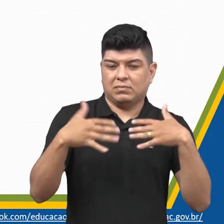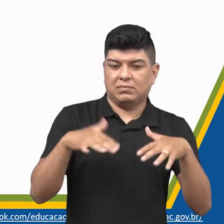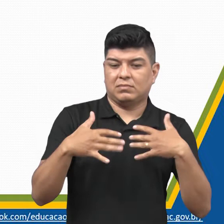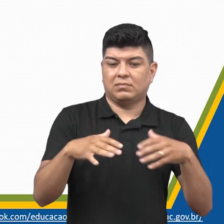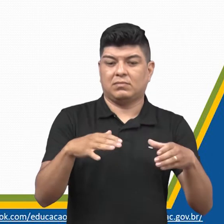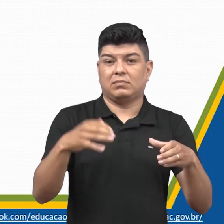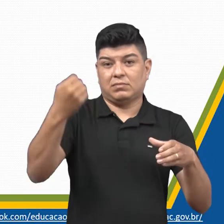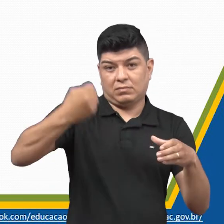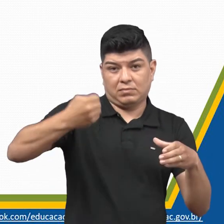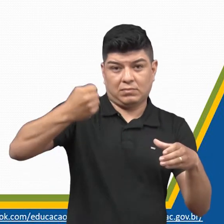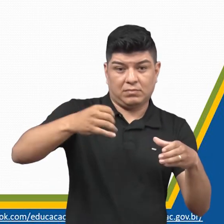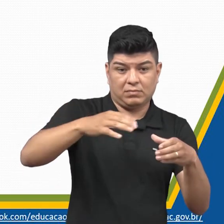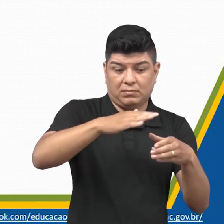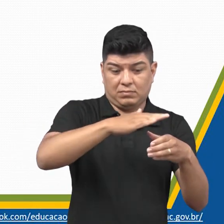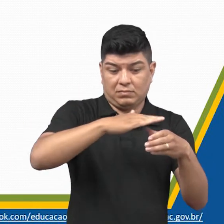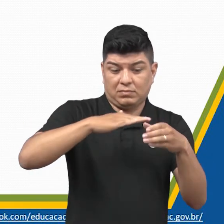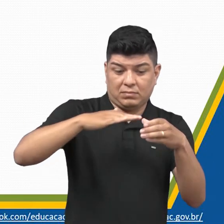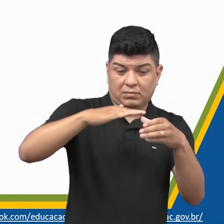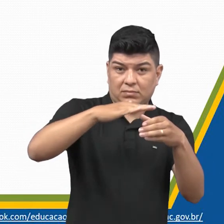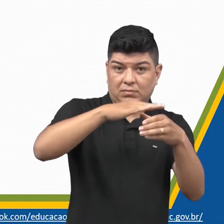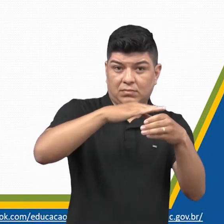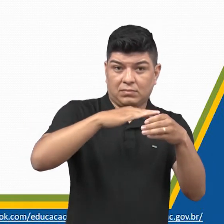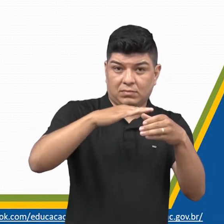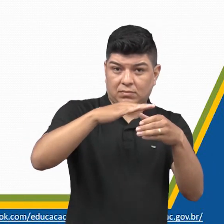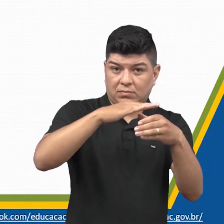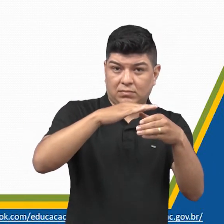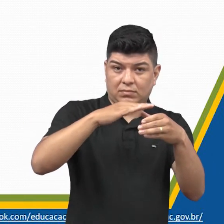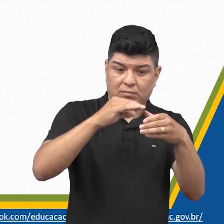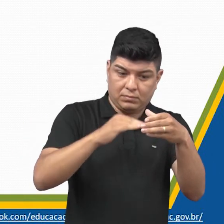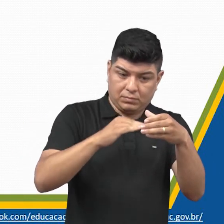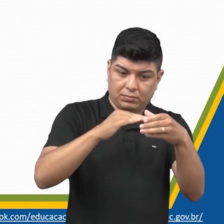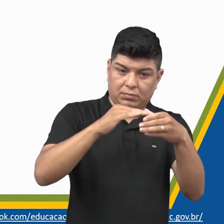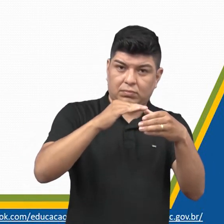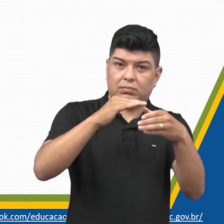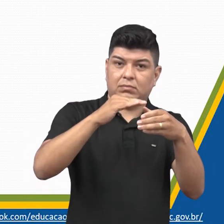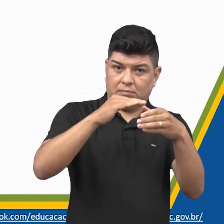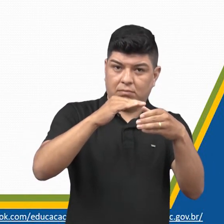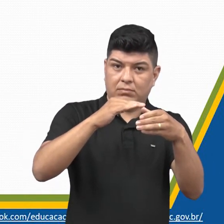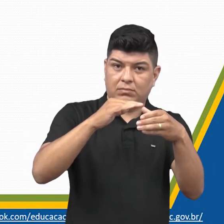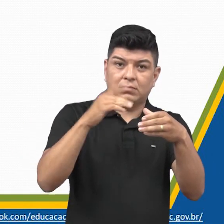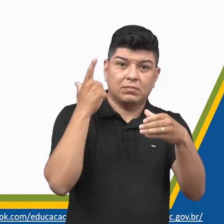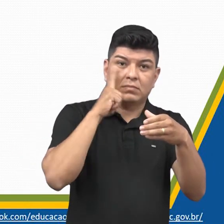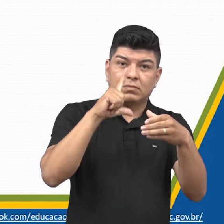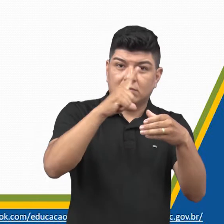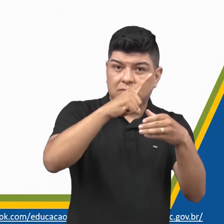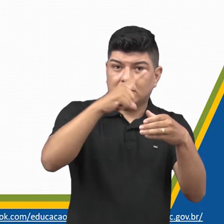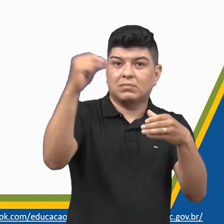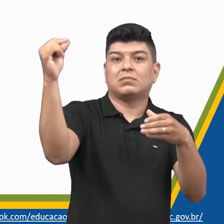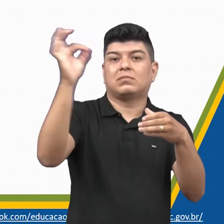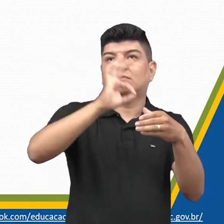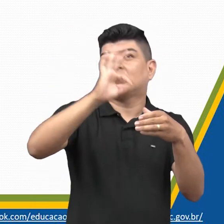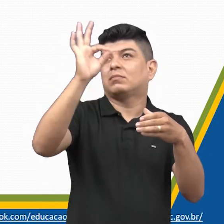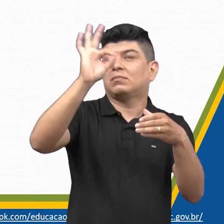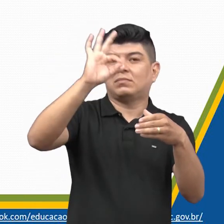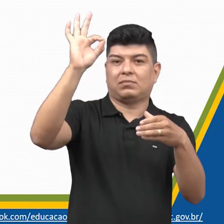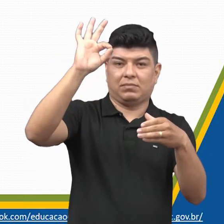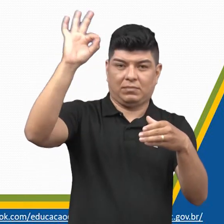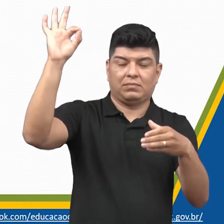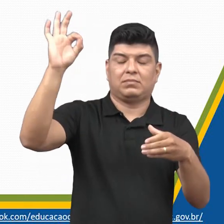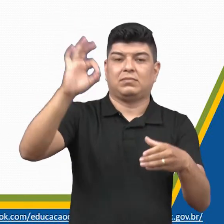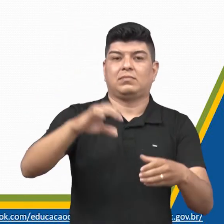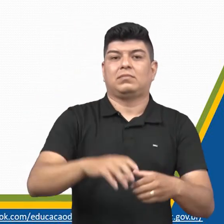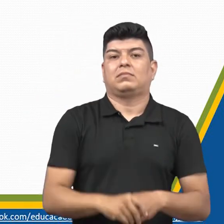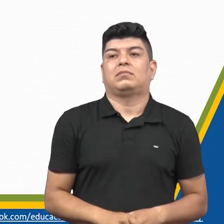leite ao seu redor formou um pequeno nódulo de manteiga, no qual ela subiu. Dali conseguiu levantar voo e sair do